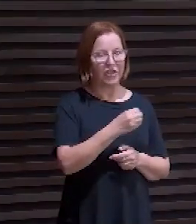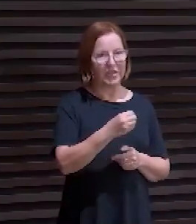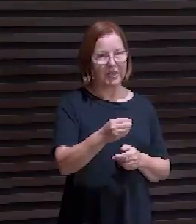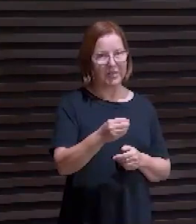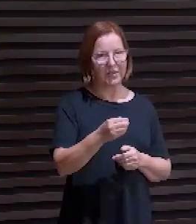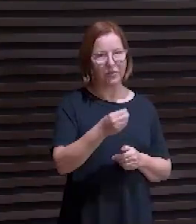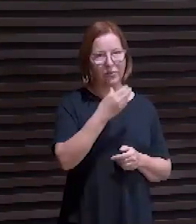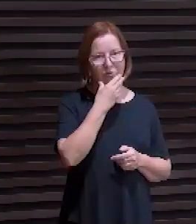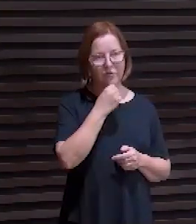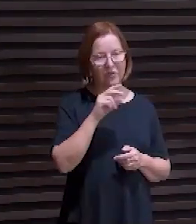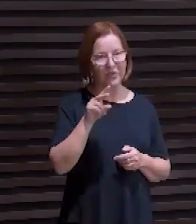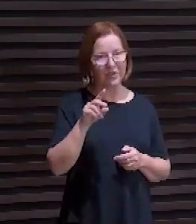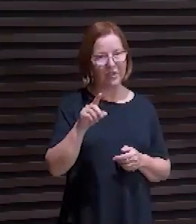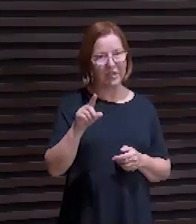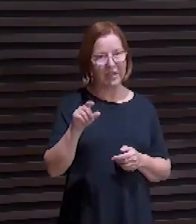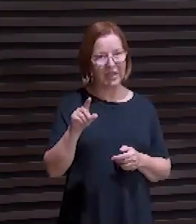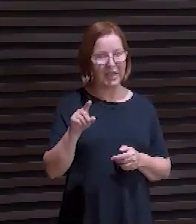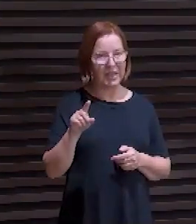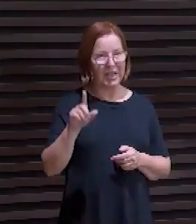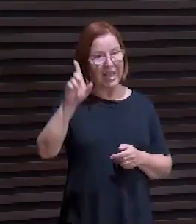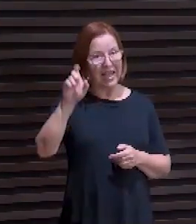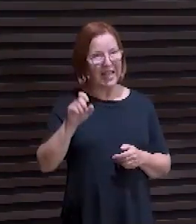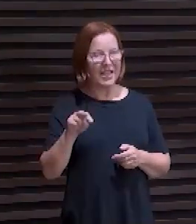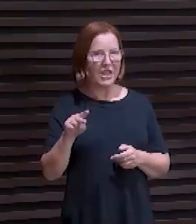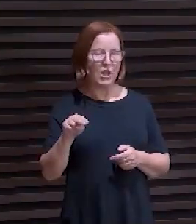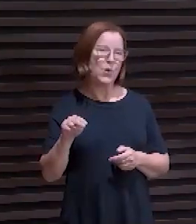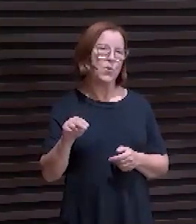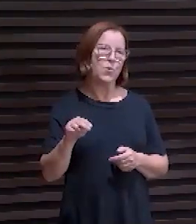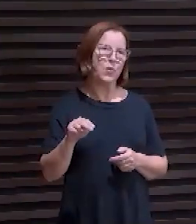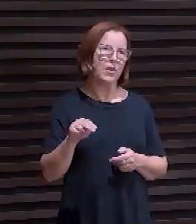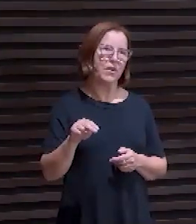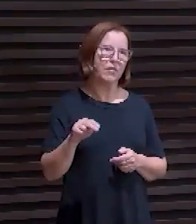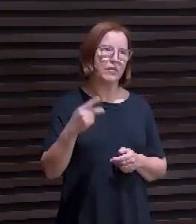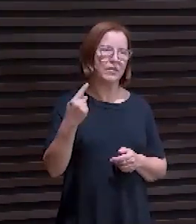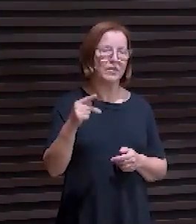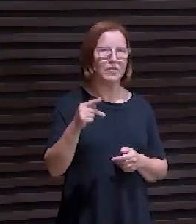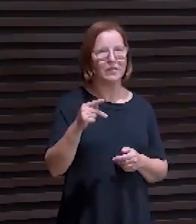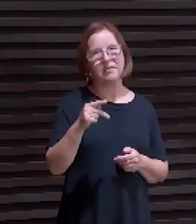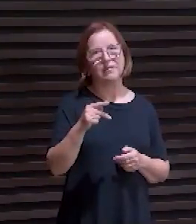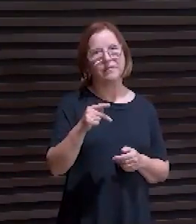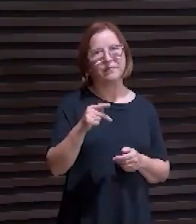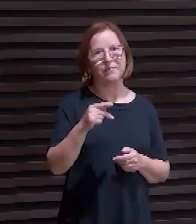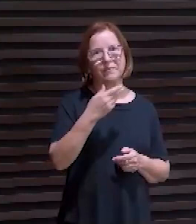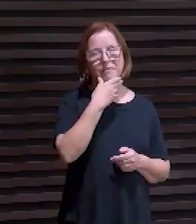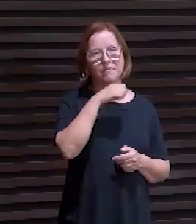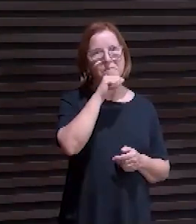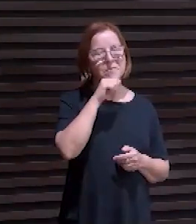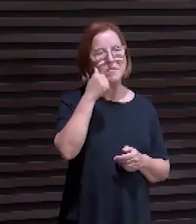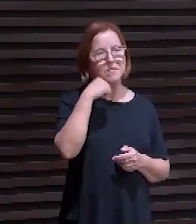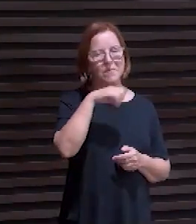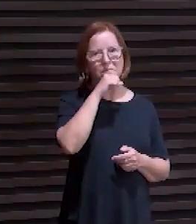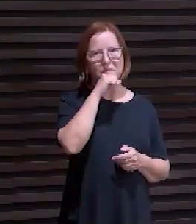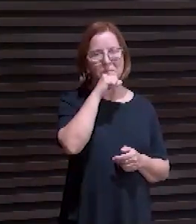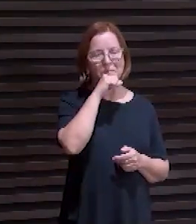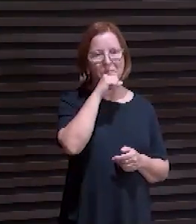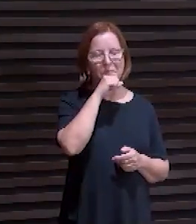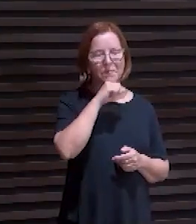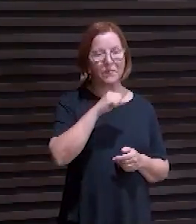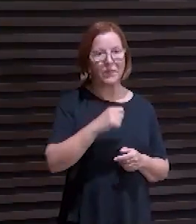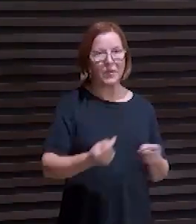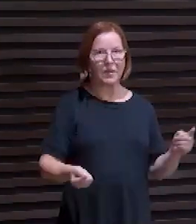um homem a partir de seus pais, envolvendo sua existência depois do pai. Ao